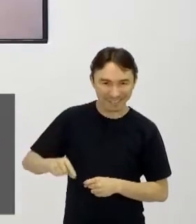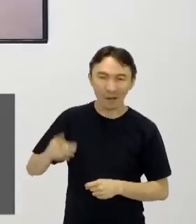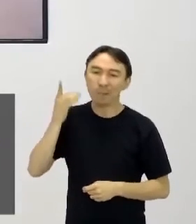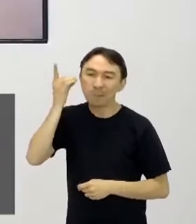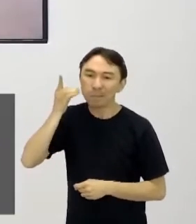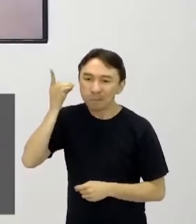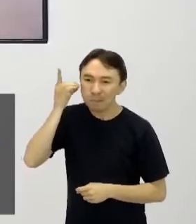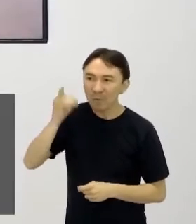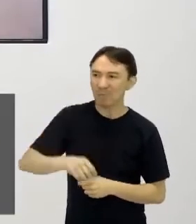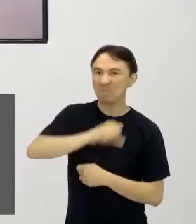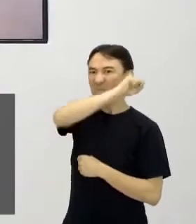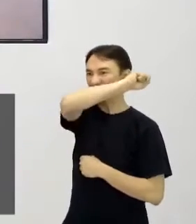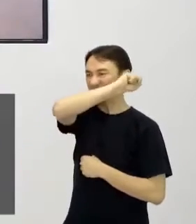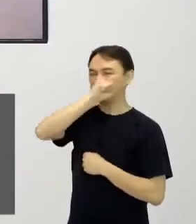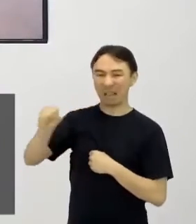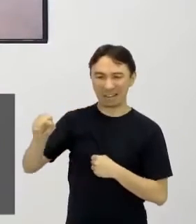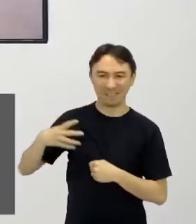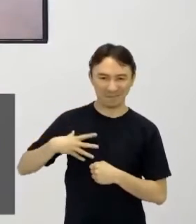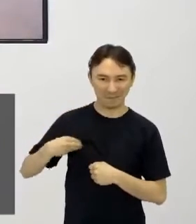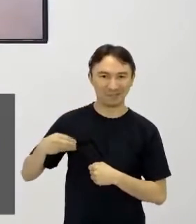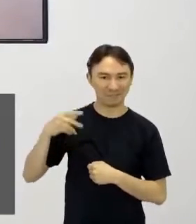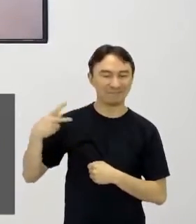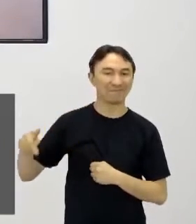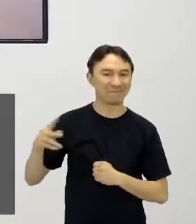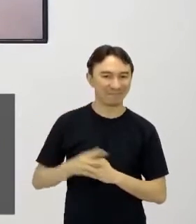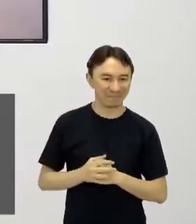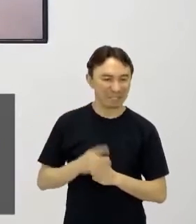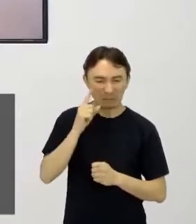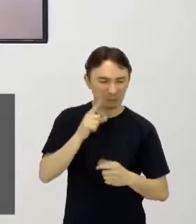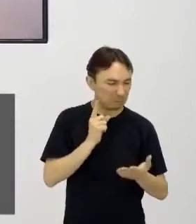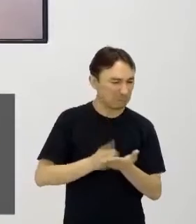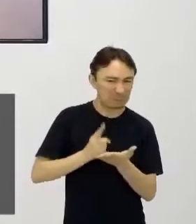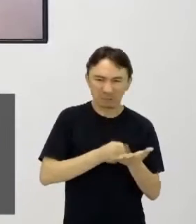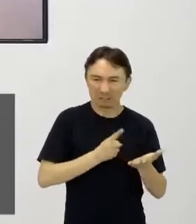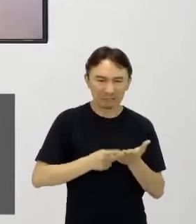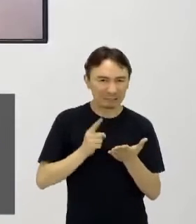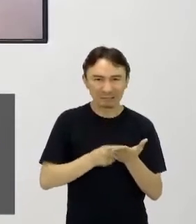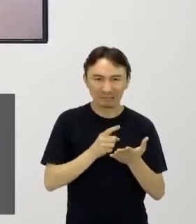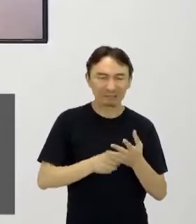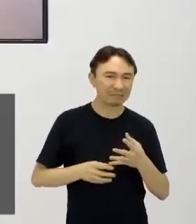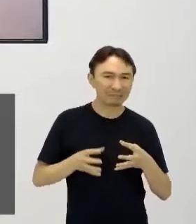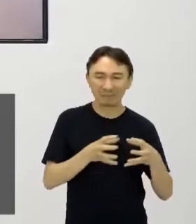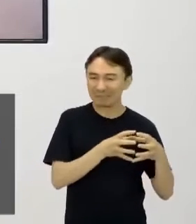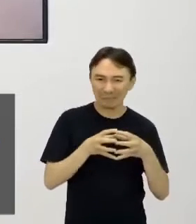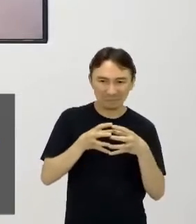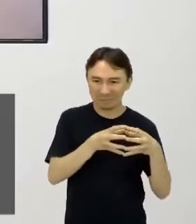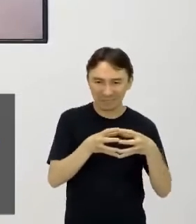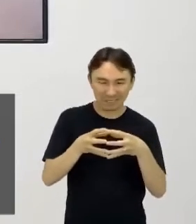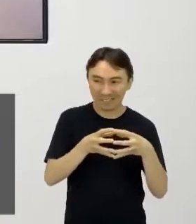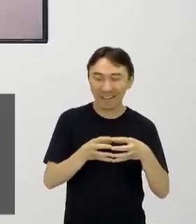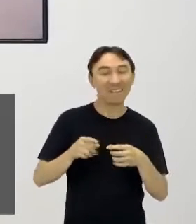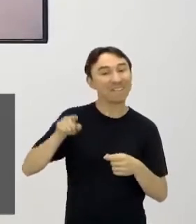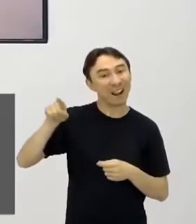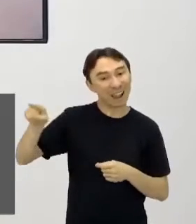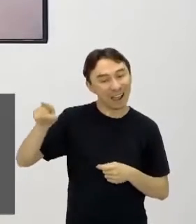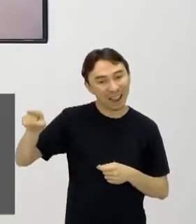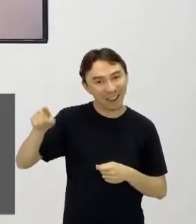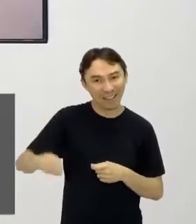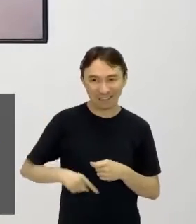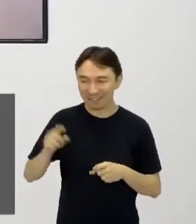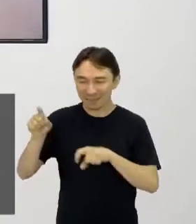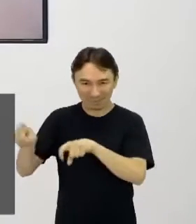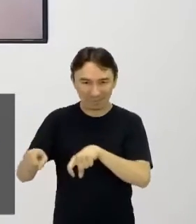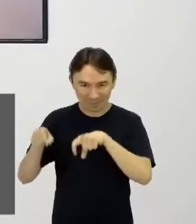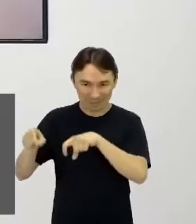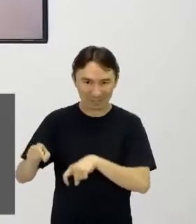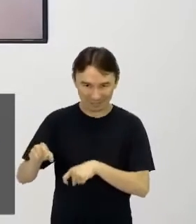Gabriel Junqueira. Eles se juntam, né, esses escravizados se juntam e partem para a fazenda Campo